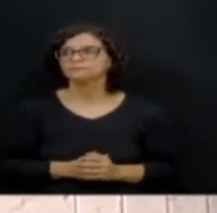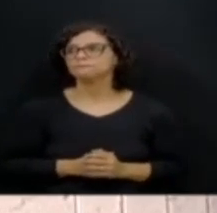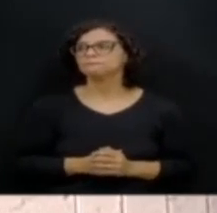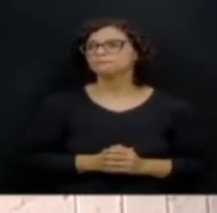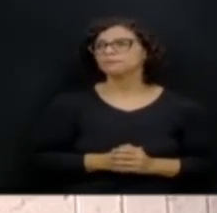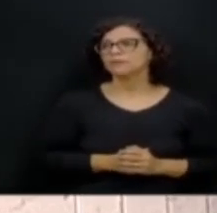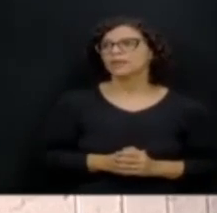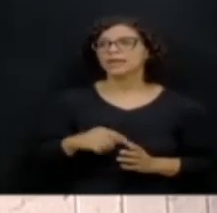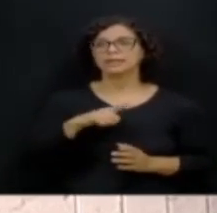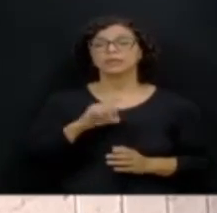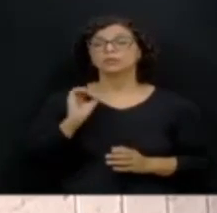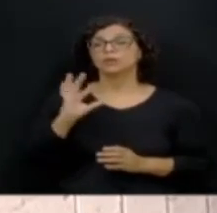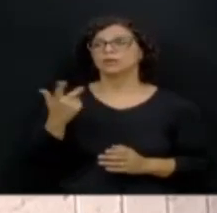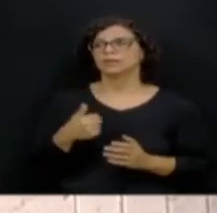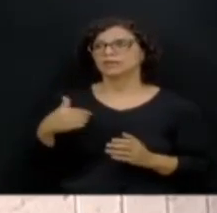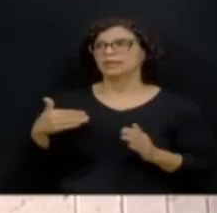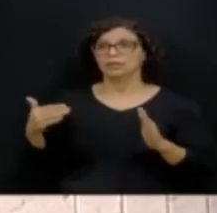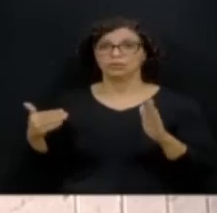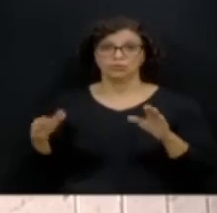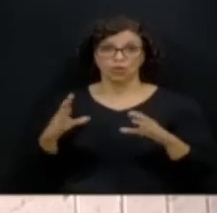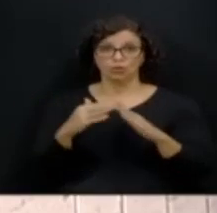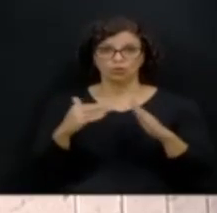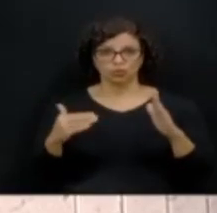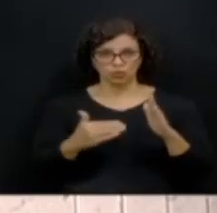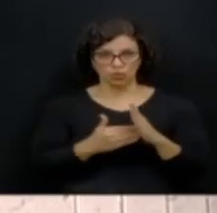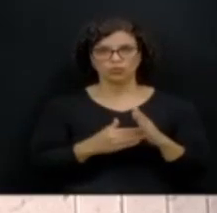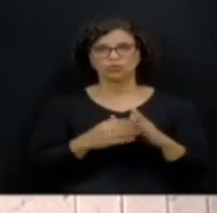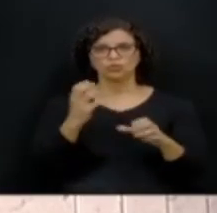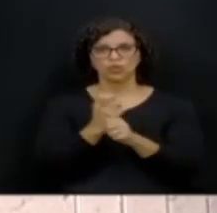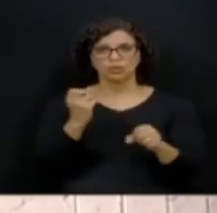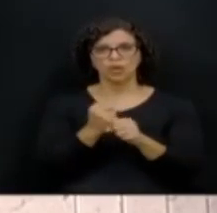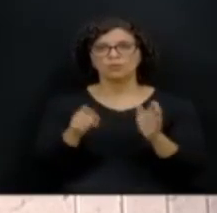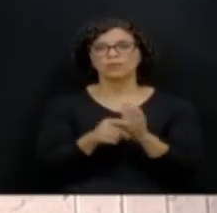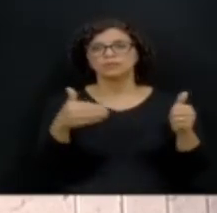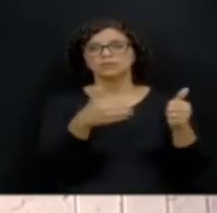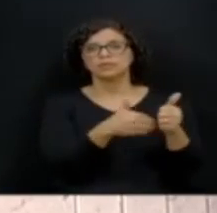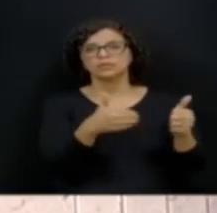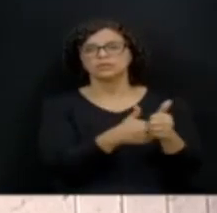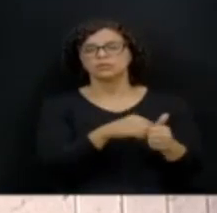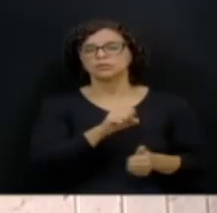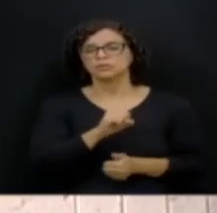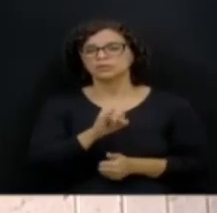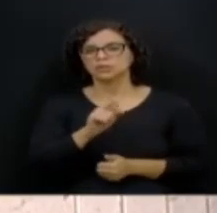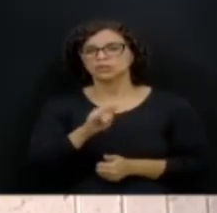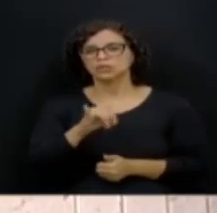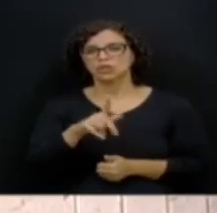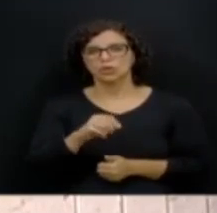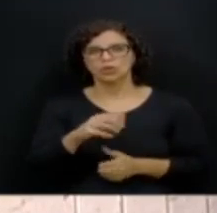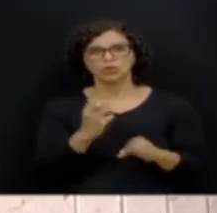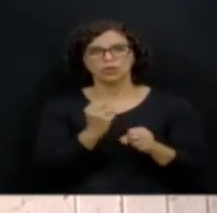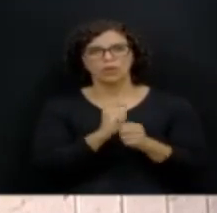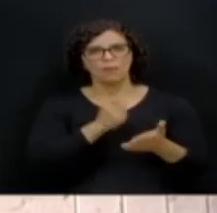licitação é quando chega o valor do serviço colocar sobre sigilo. Está aqui. Eu